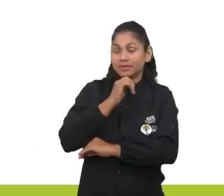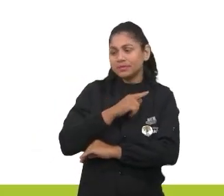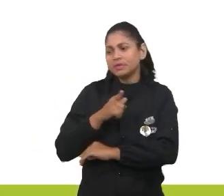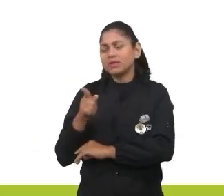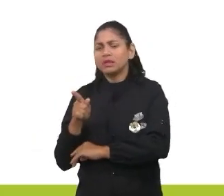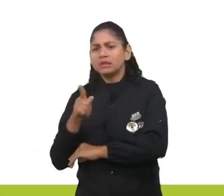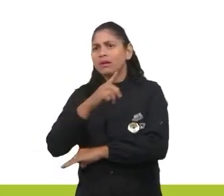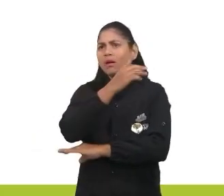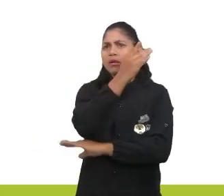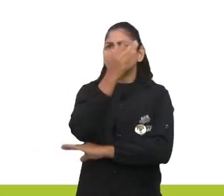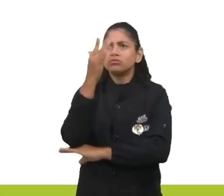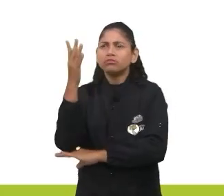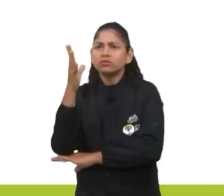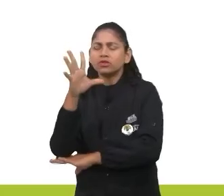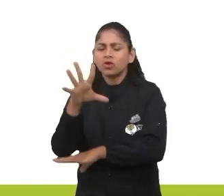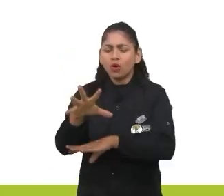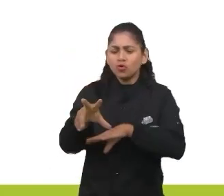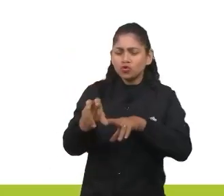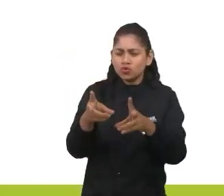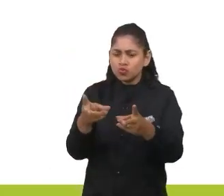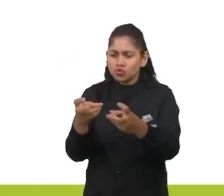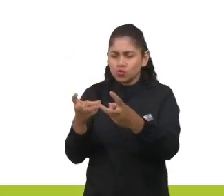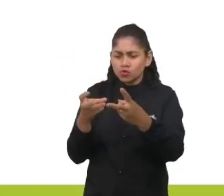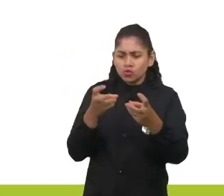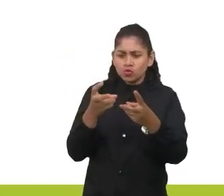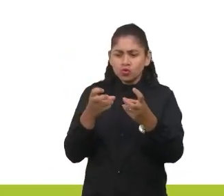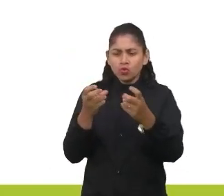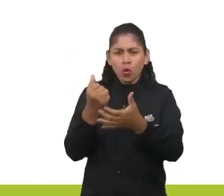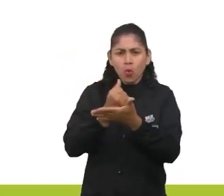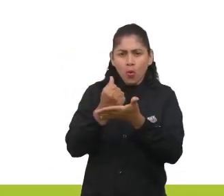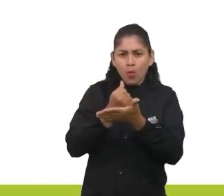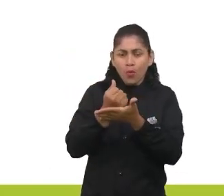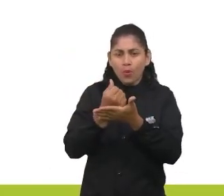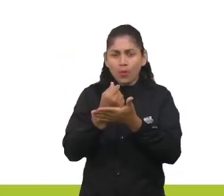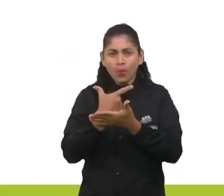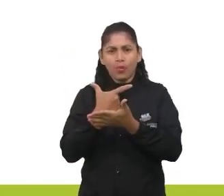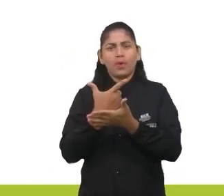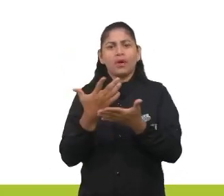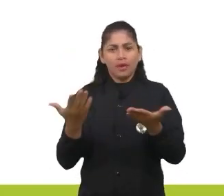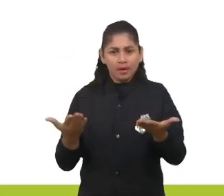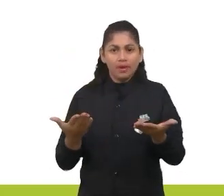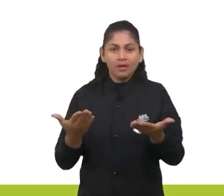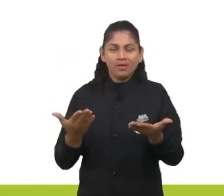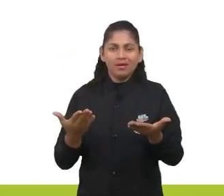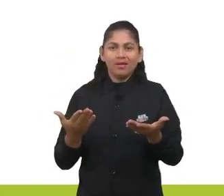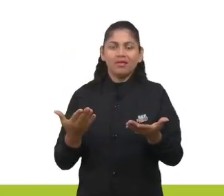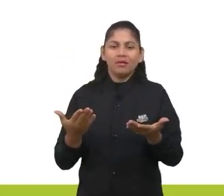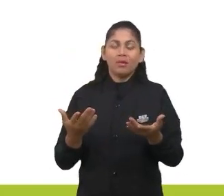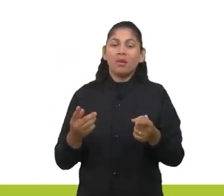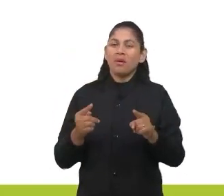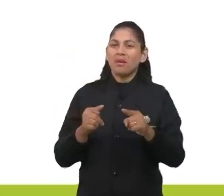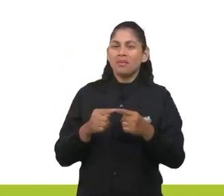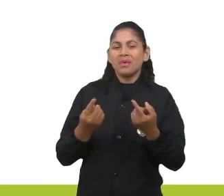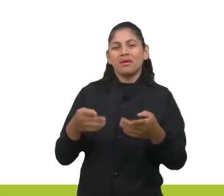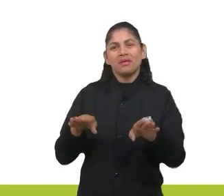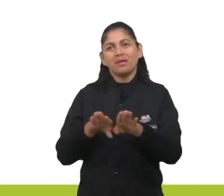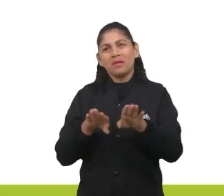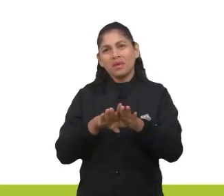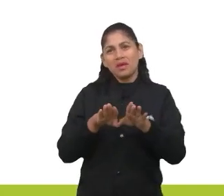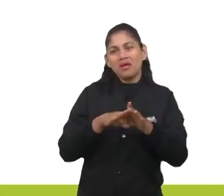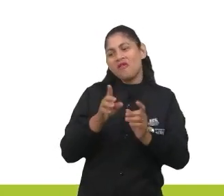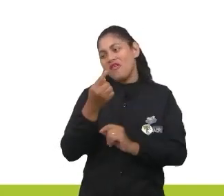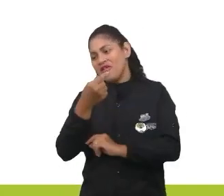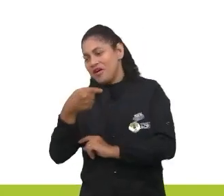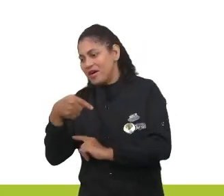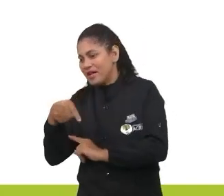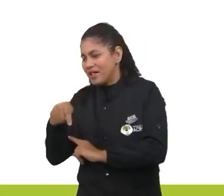Mas eu também vou lá na natureza e pego alguns elementos e faço a bomba atômica. Então, qual é a questão